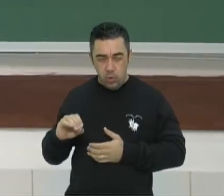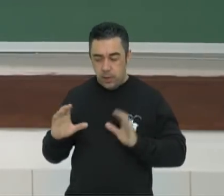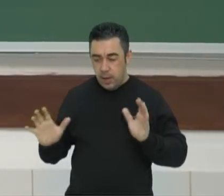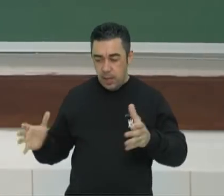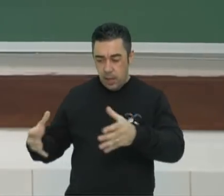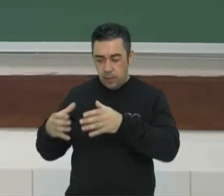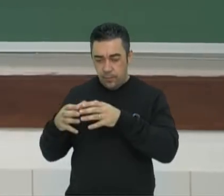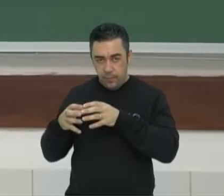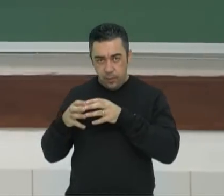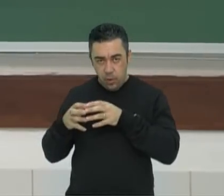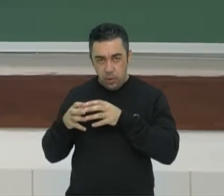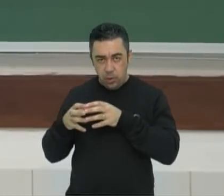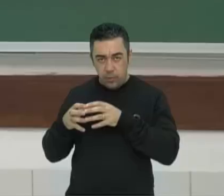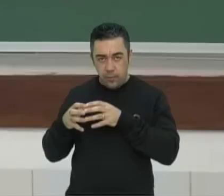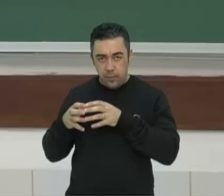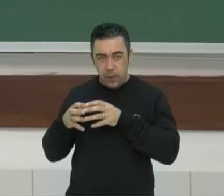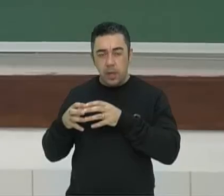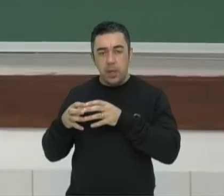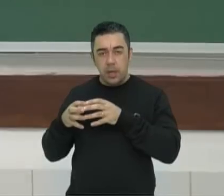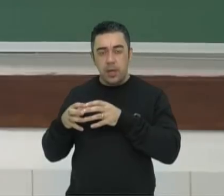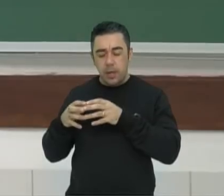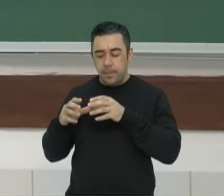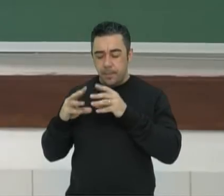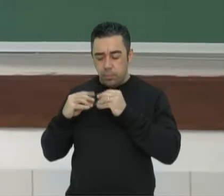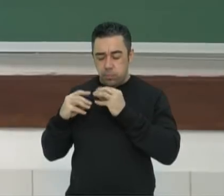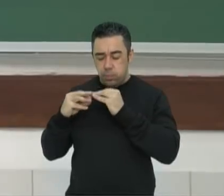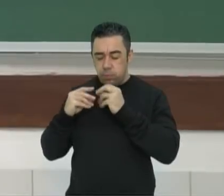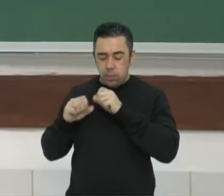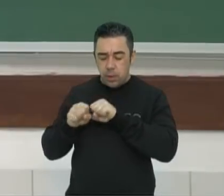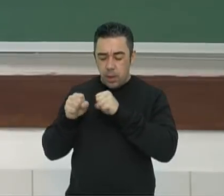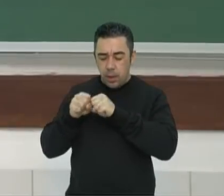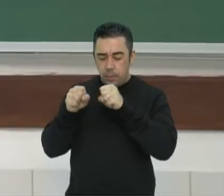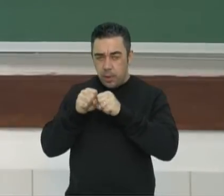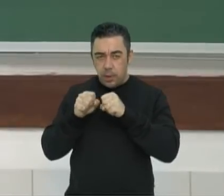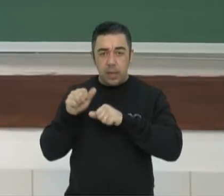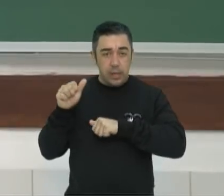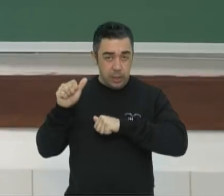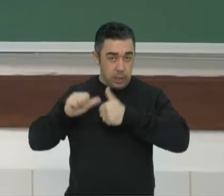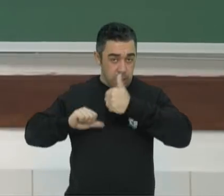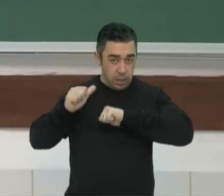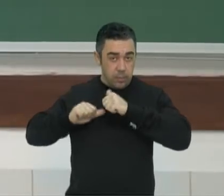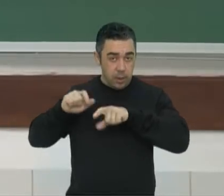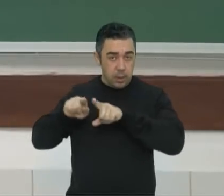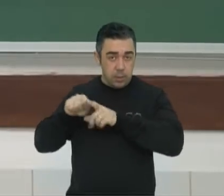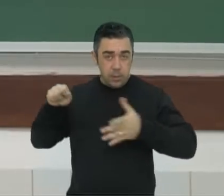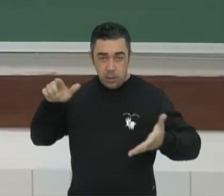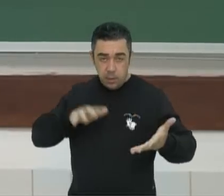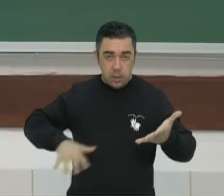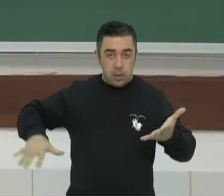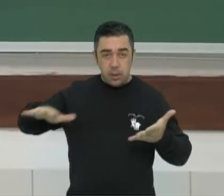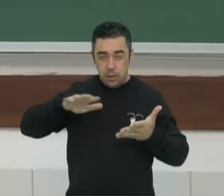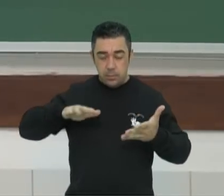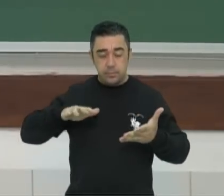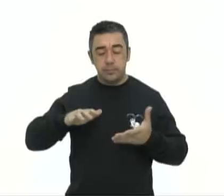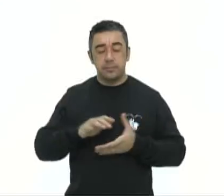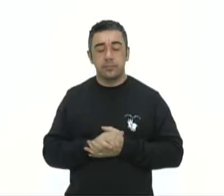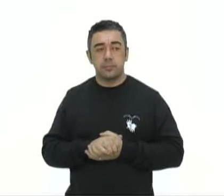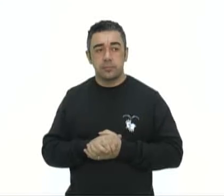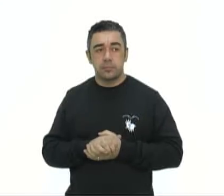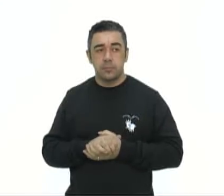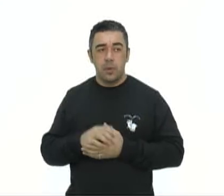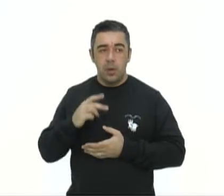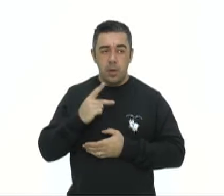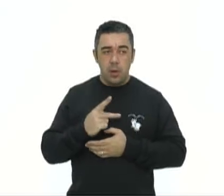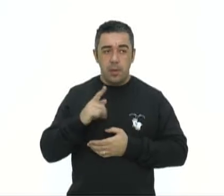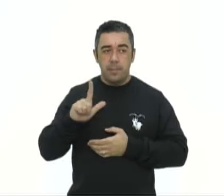Os invasores, também as partículas químicas, né? Que estão no ambiente e tudo mais. E os